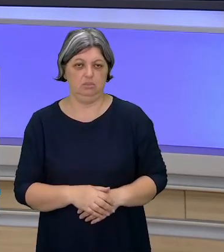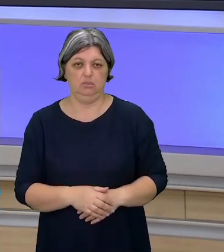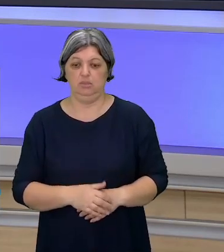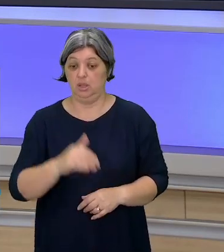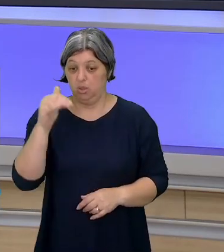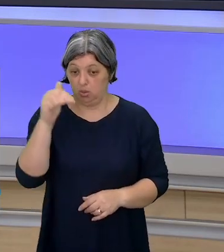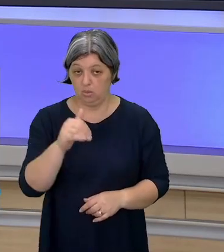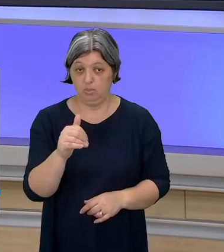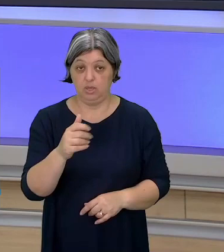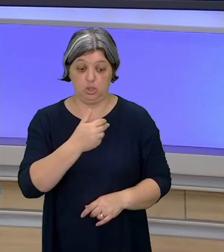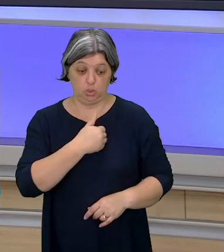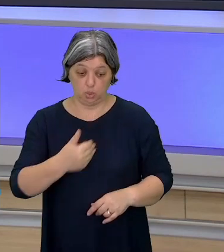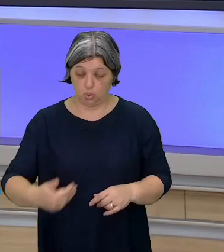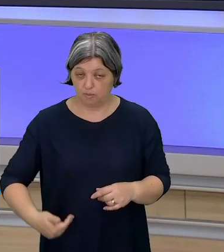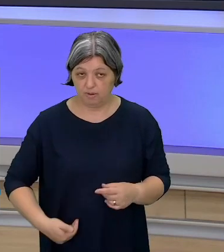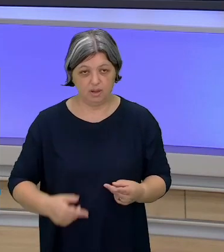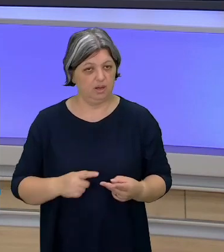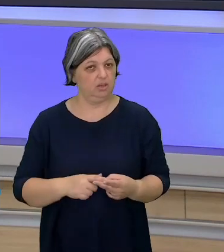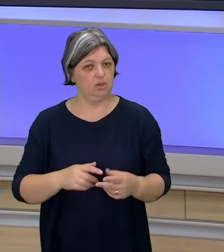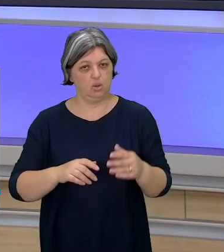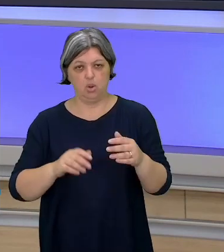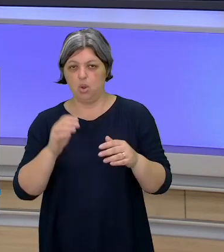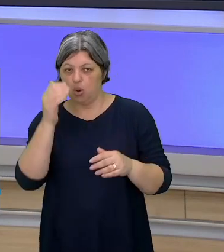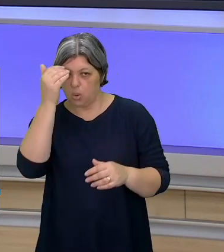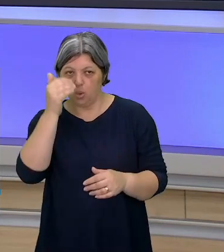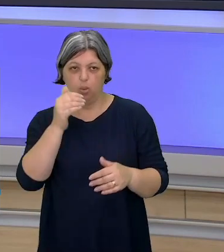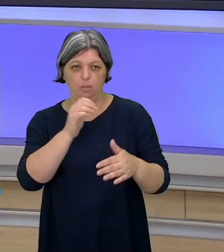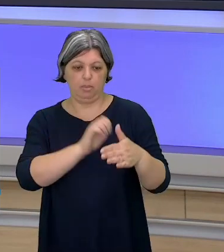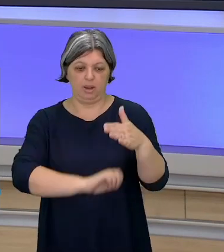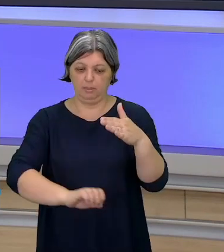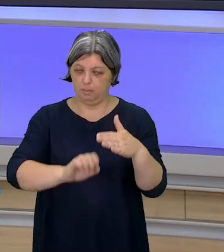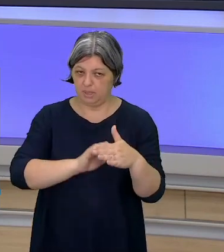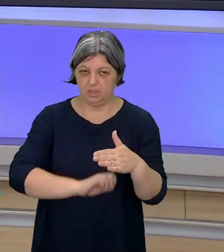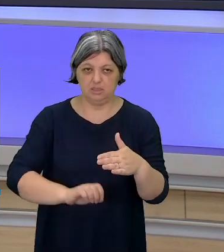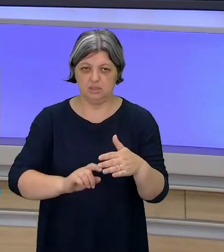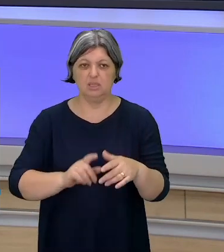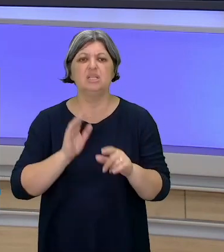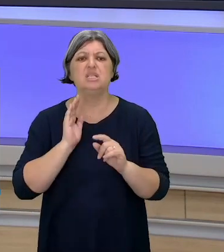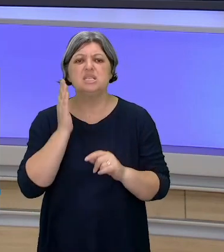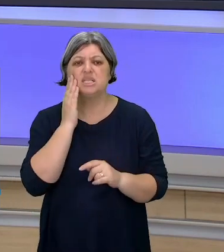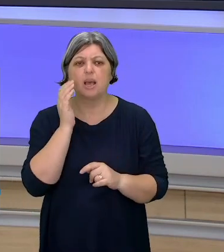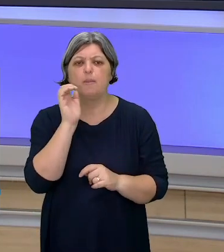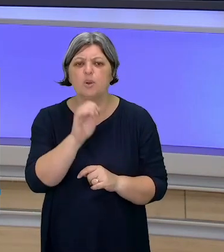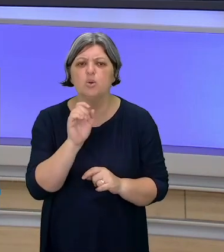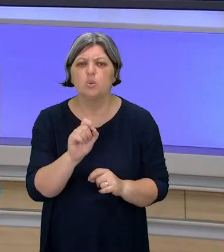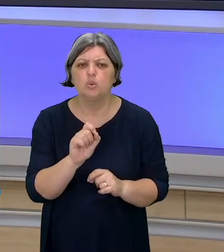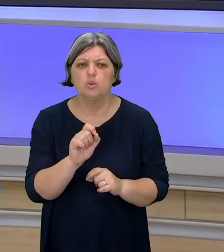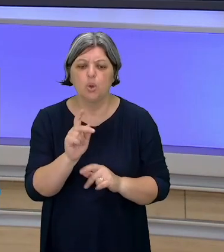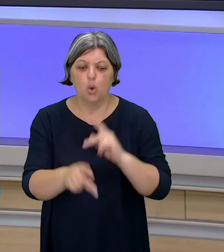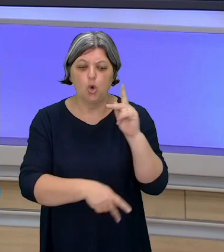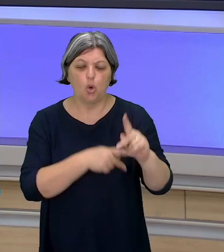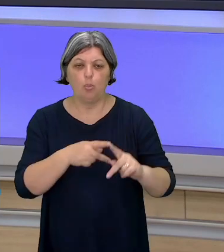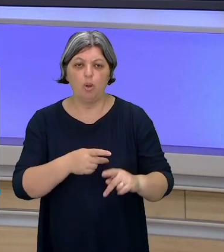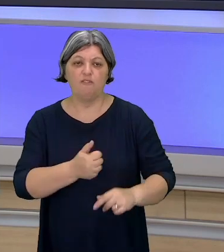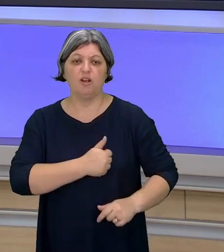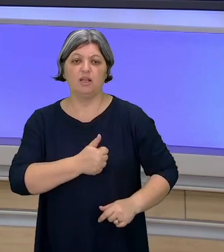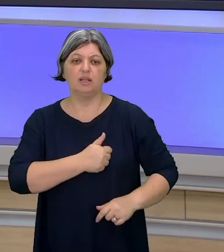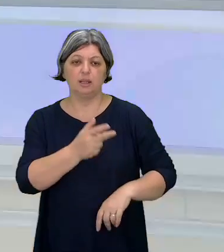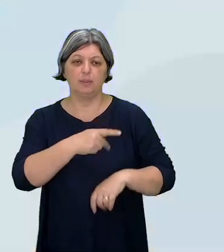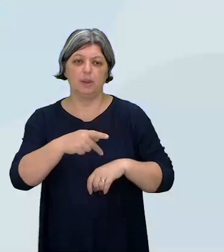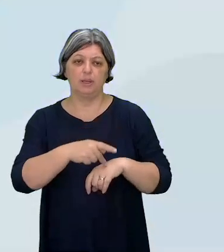é do governo, a culpa não é das empresas, a culpa não é de ninguém. Sabe de quem é a culpa? Dos canadenses, que estão fazendo o